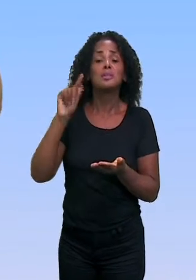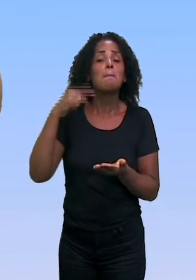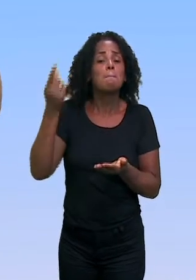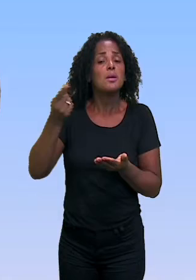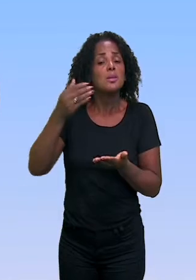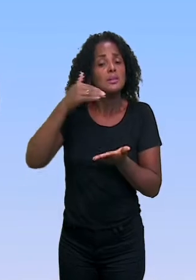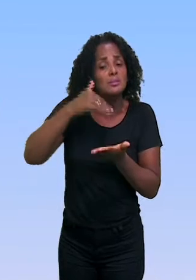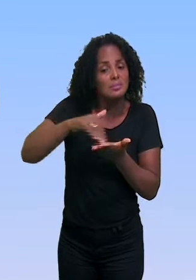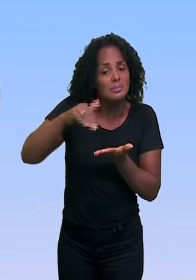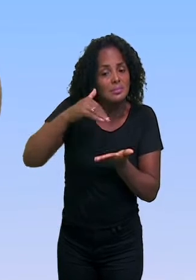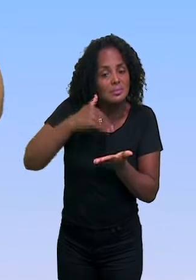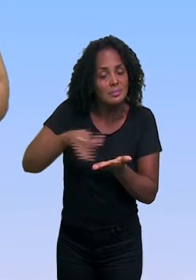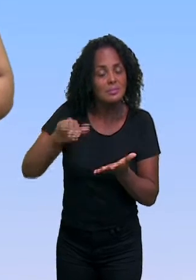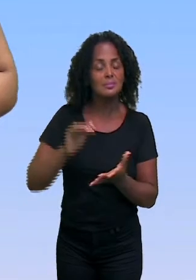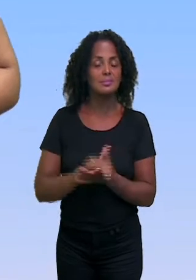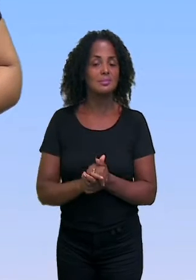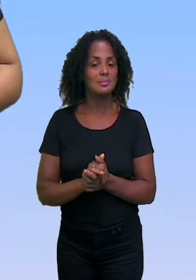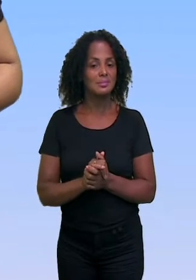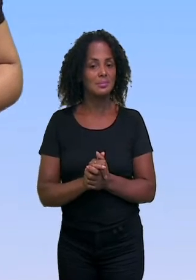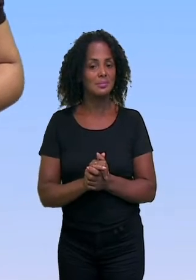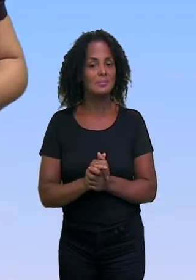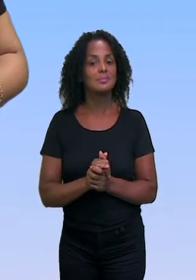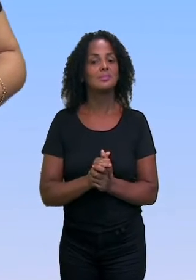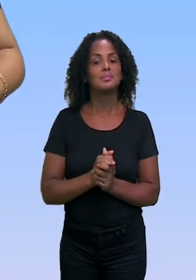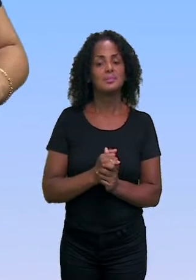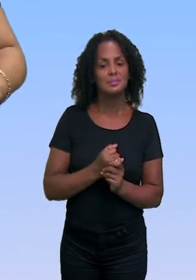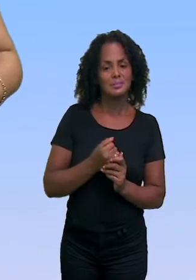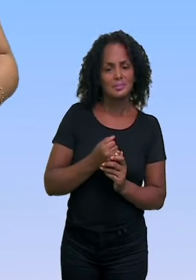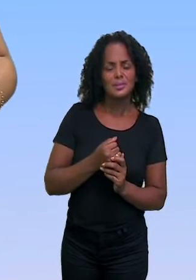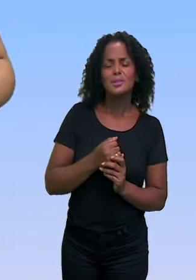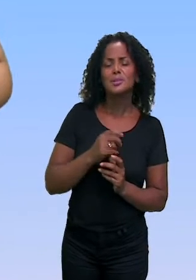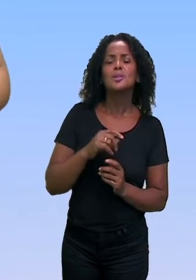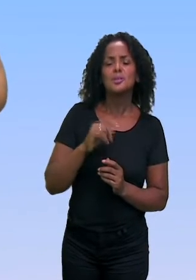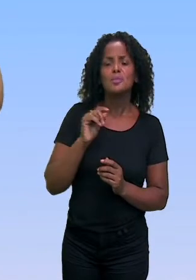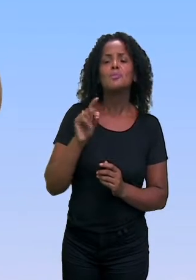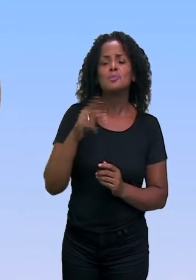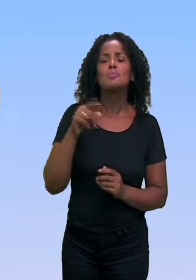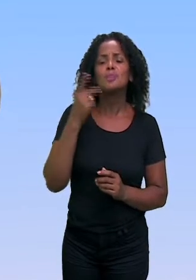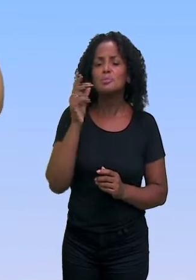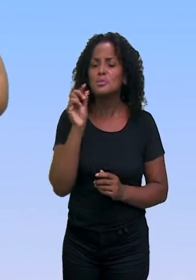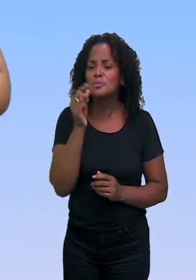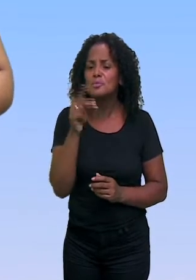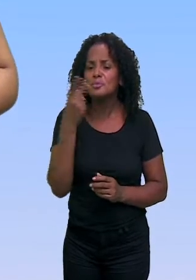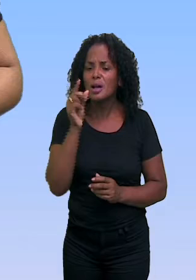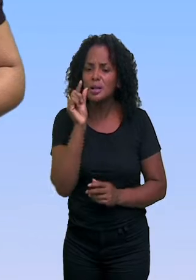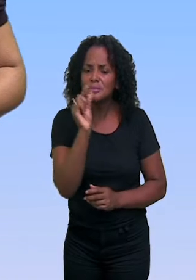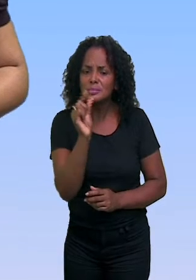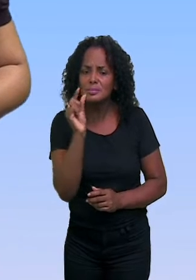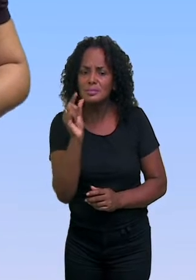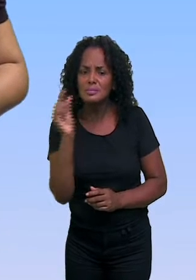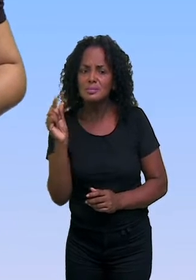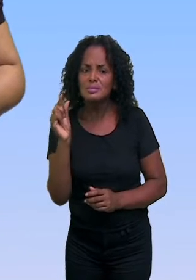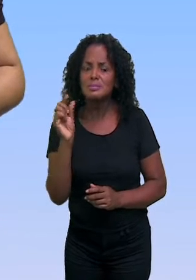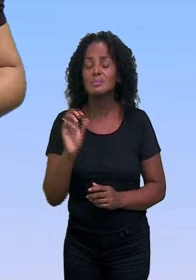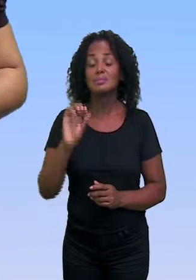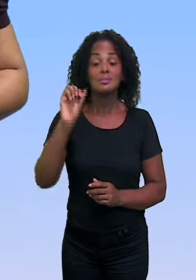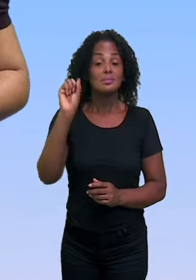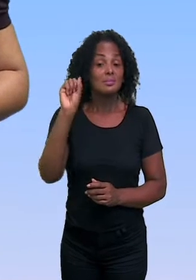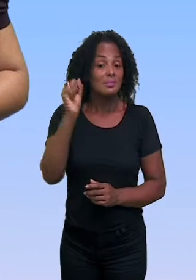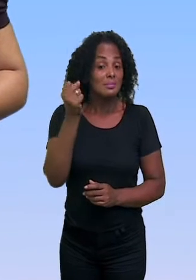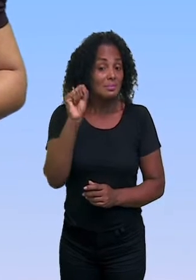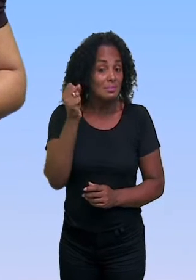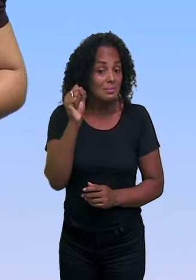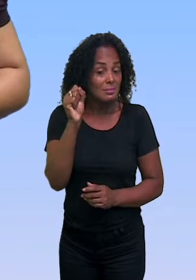Secret série Grey's novo soletrar seca febre a primeira letra Só